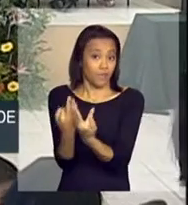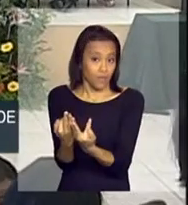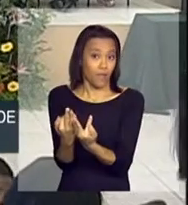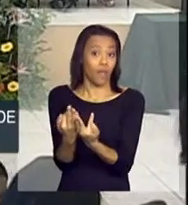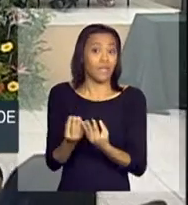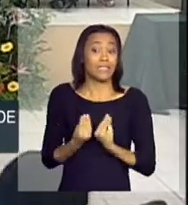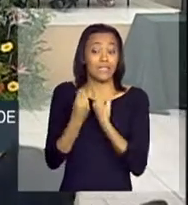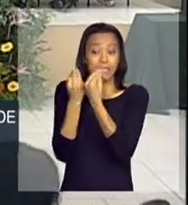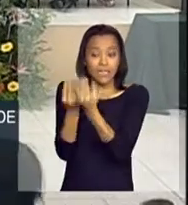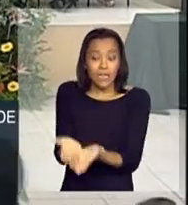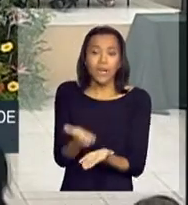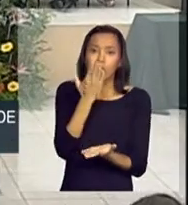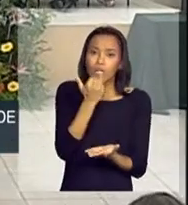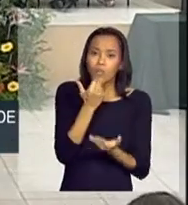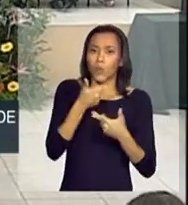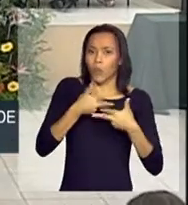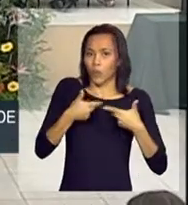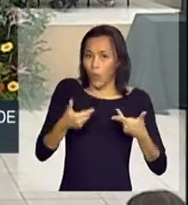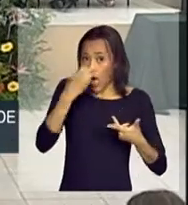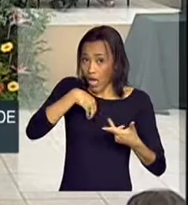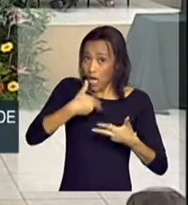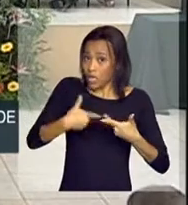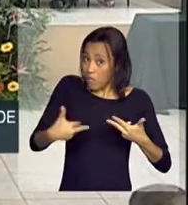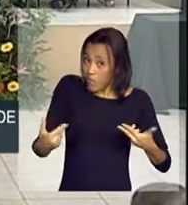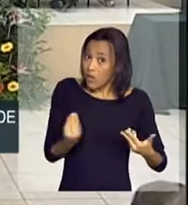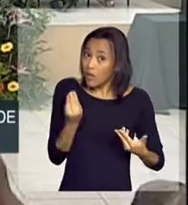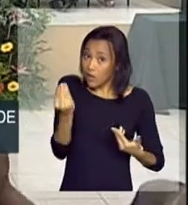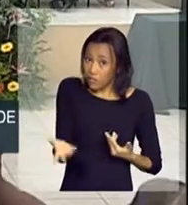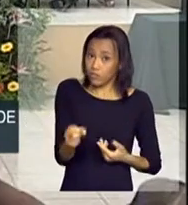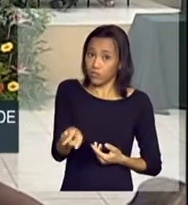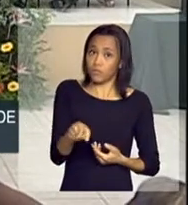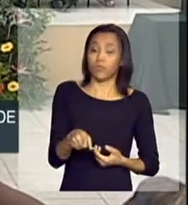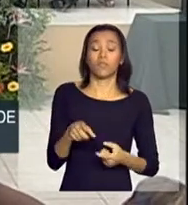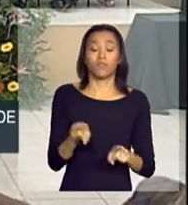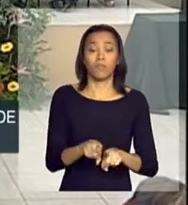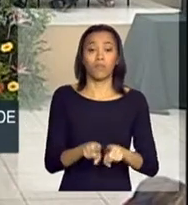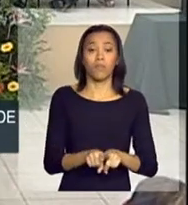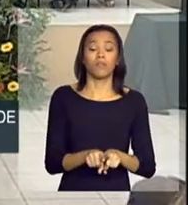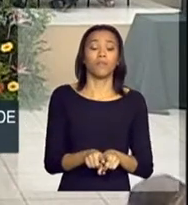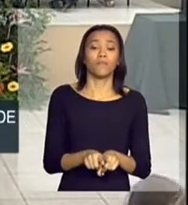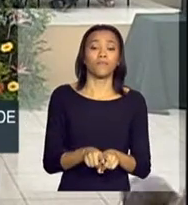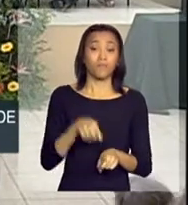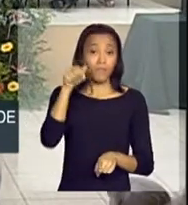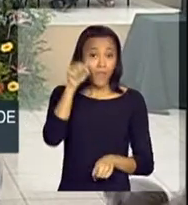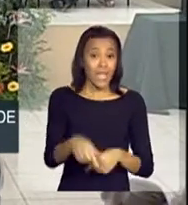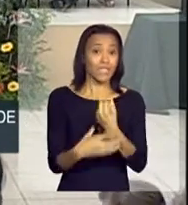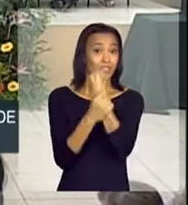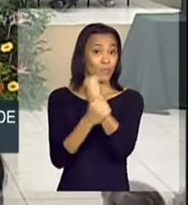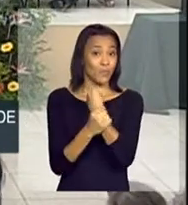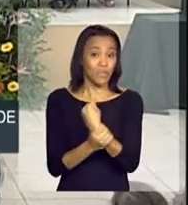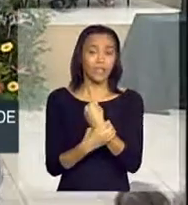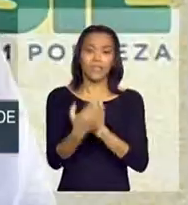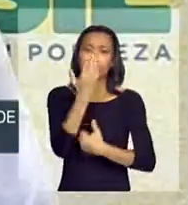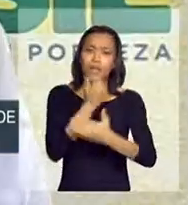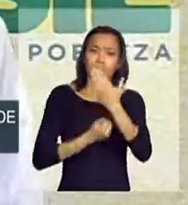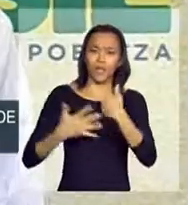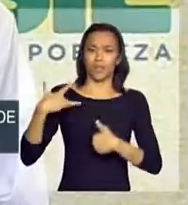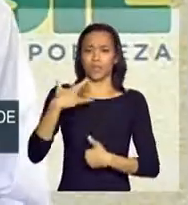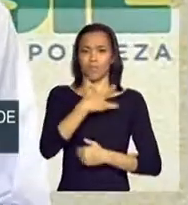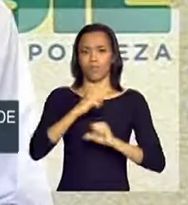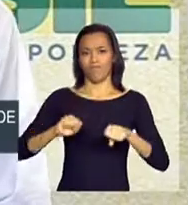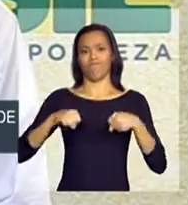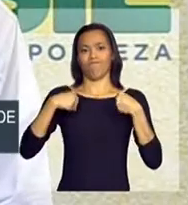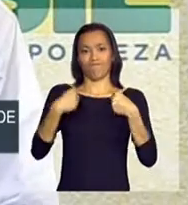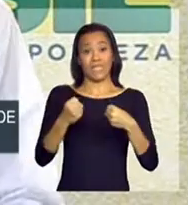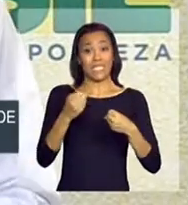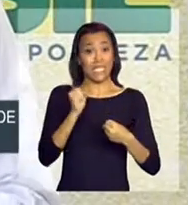os alimentos frescos e de qualidade para as nossas crianças essa segurança se alimentar vai ajudar muito também no rendimento não